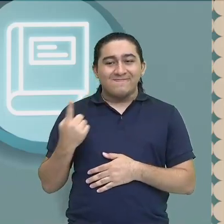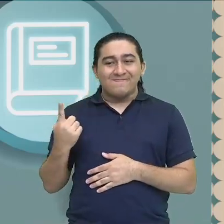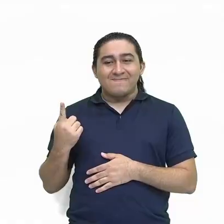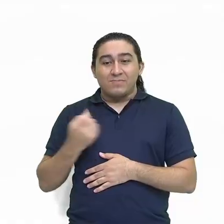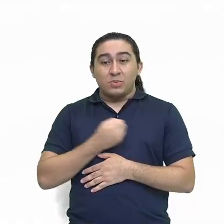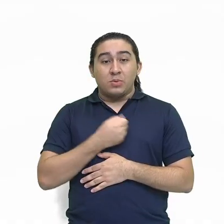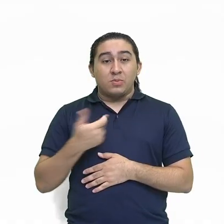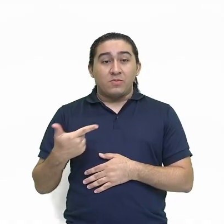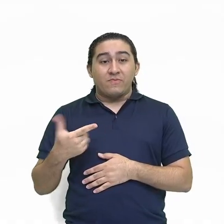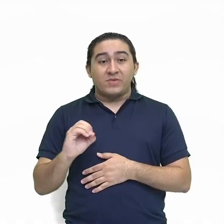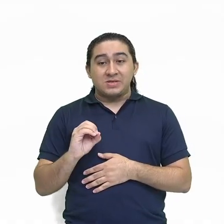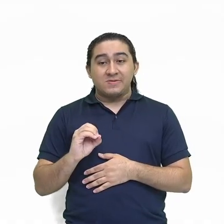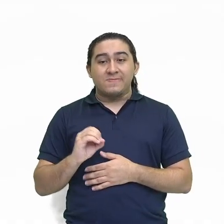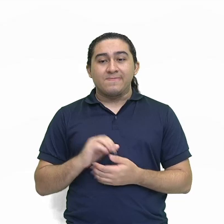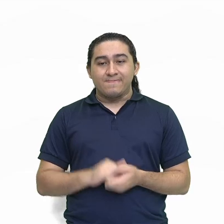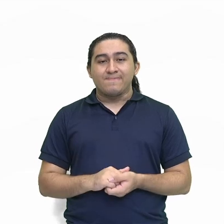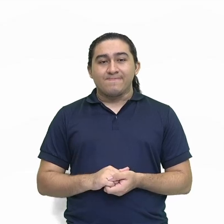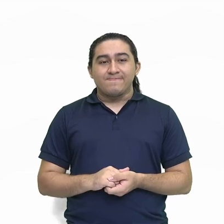de número 20.